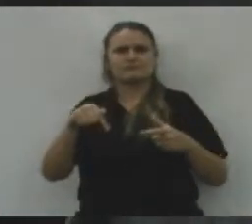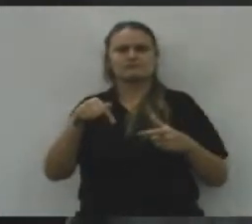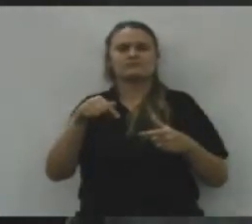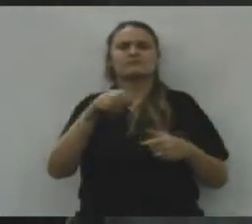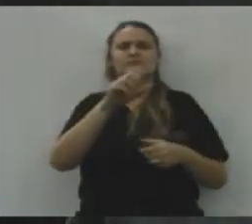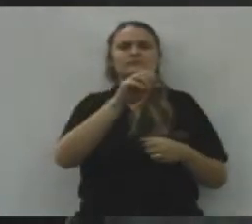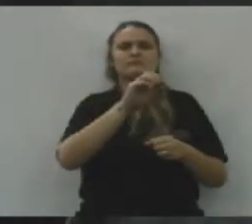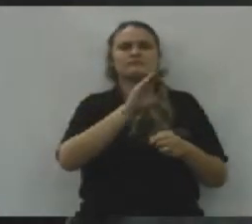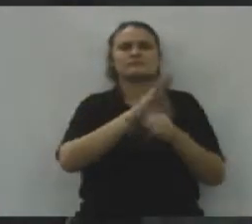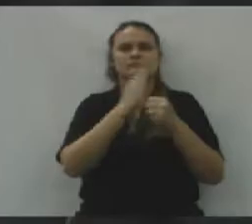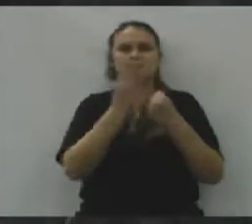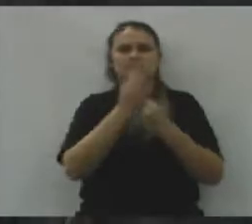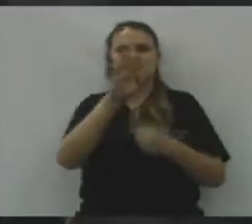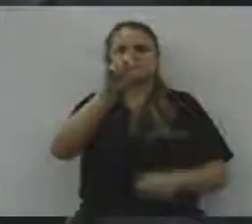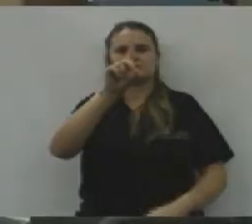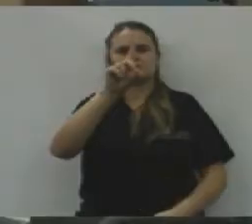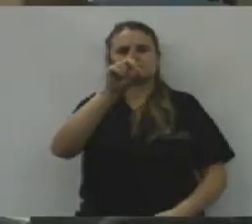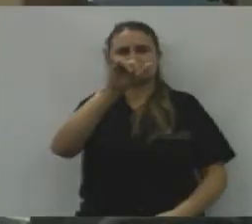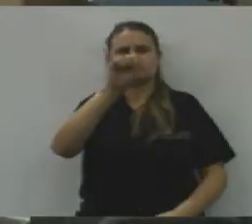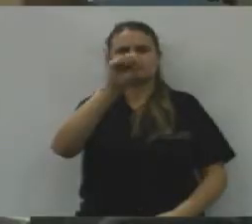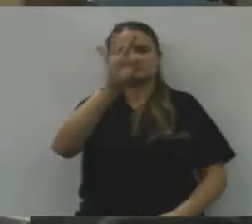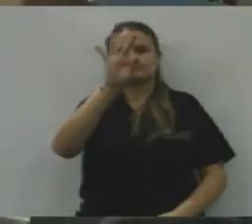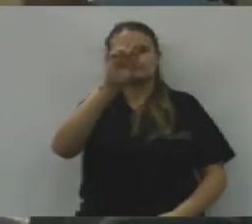de São Cristóvão.